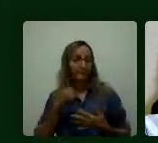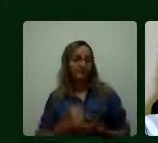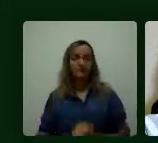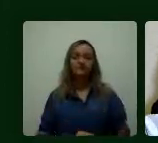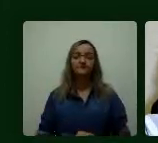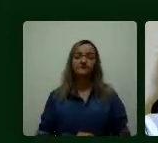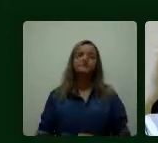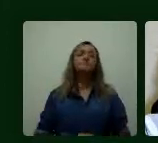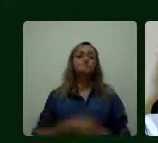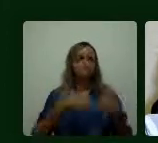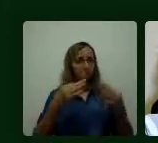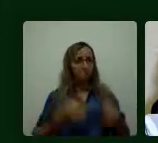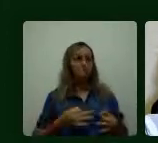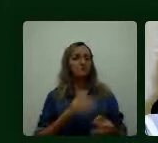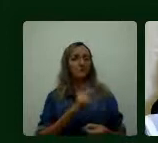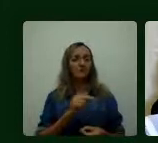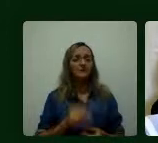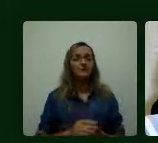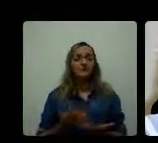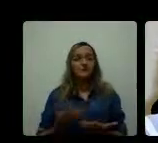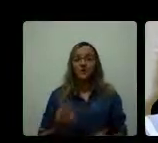mais claro, né?